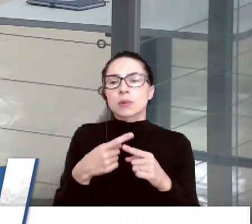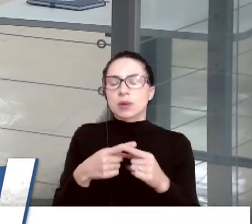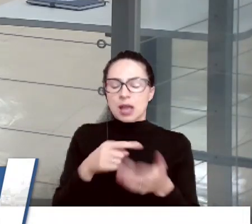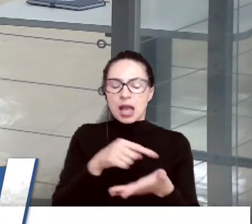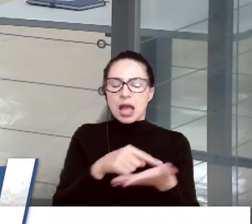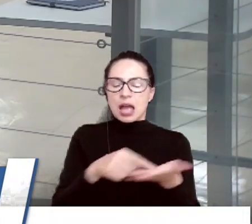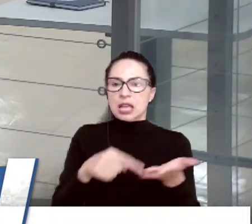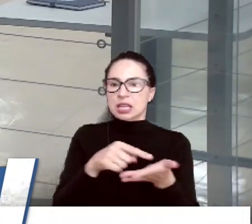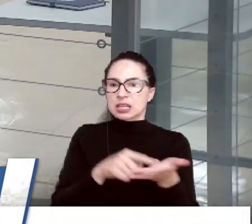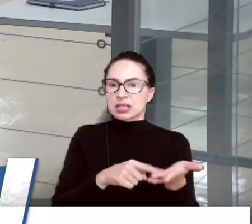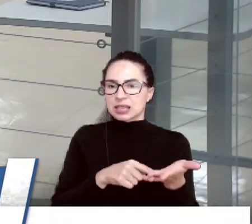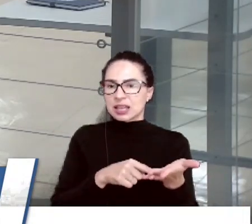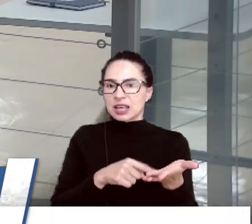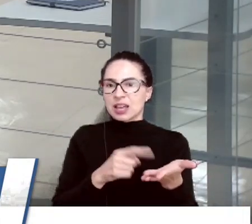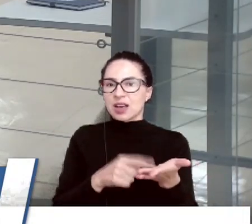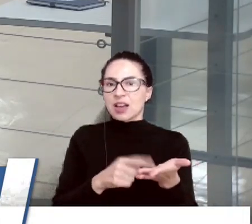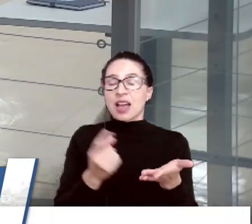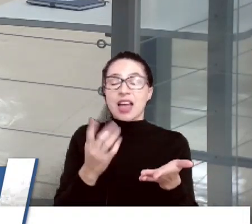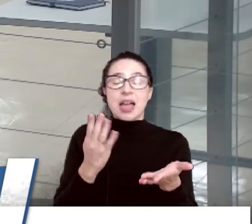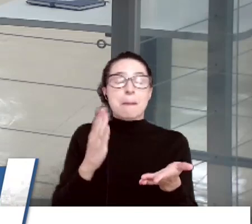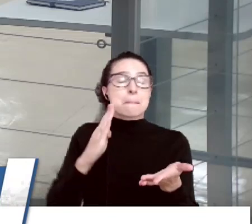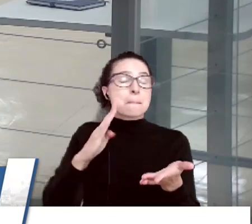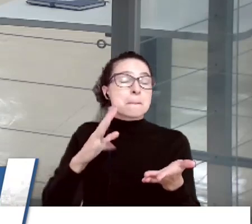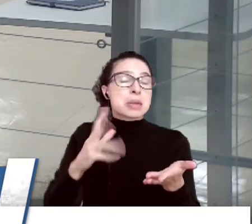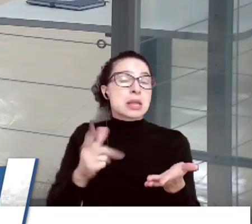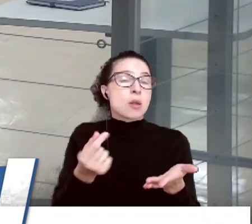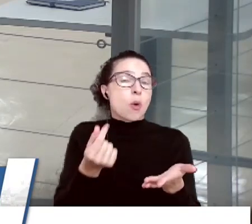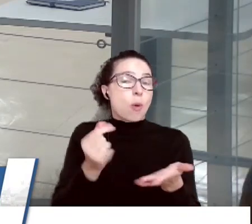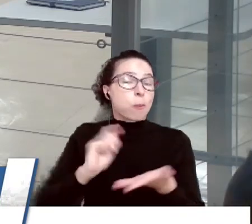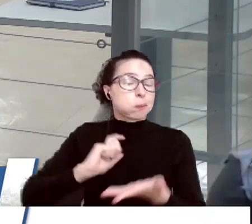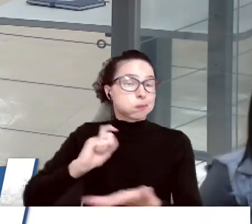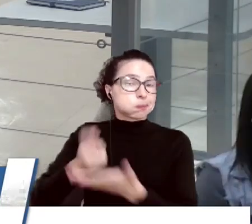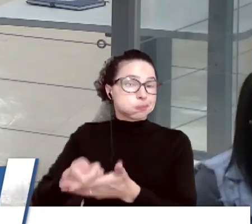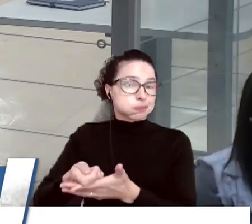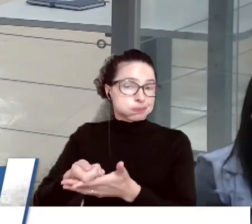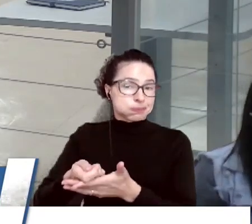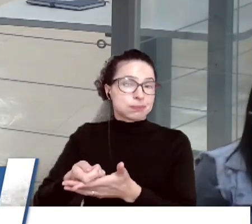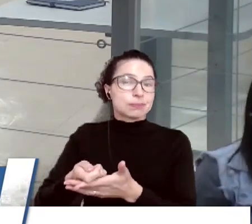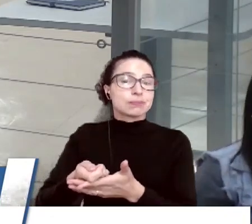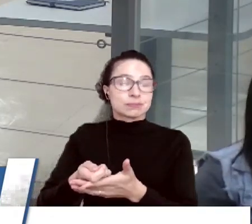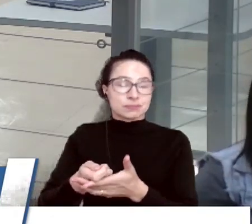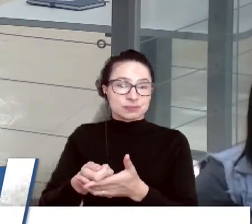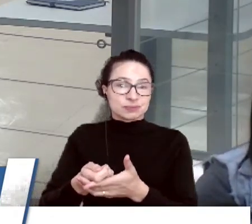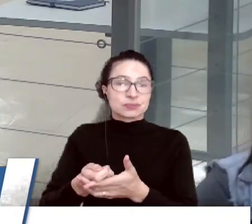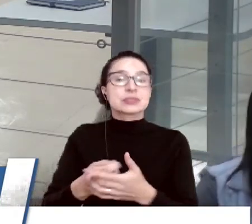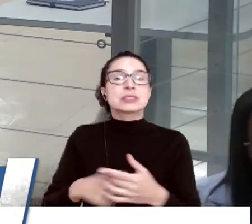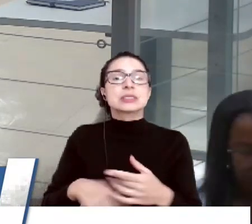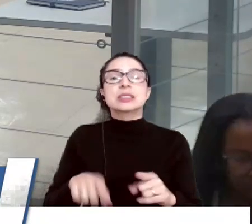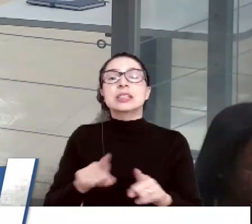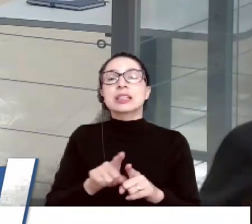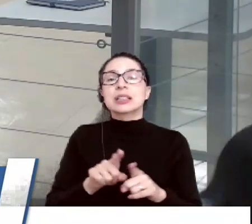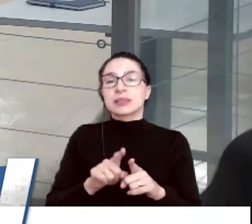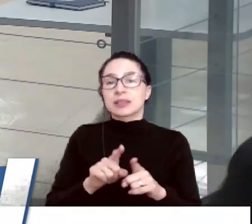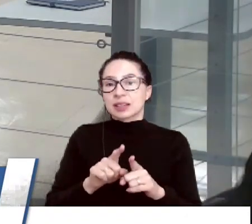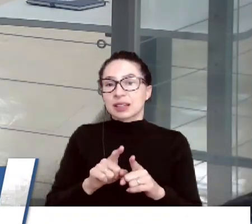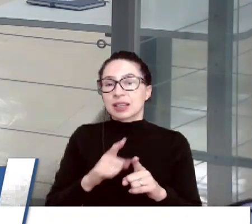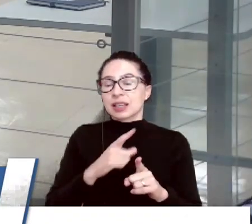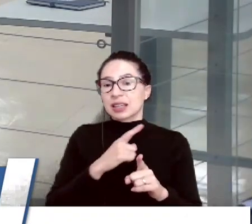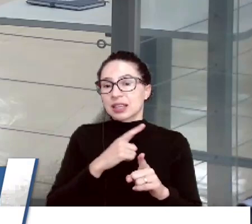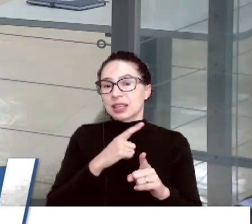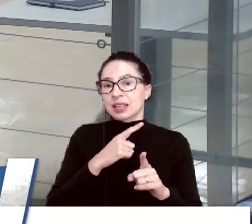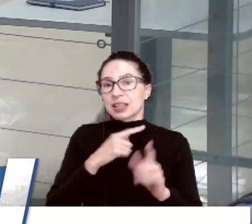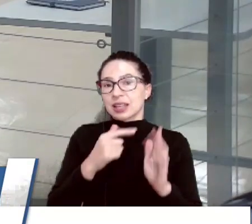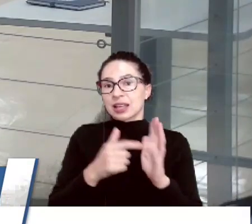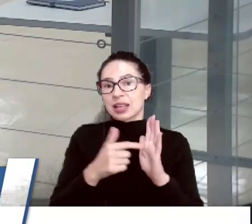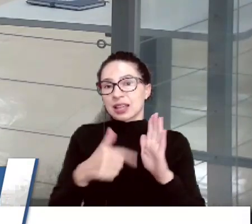do contrato, ela é bilionária. E digo para vocês, tem um dispositivo